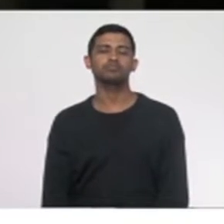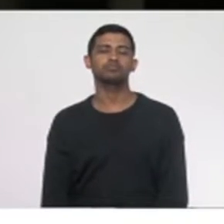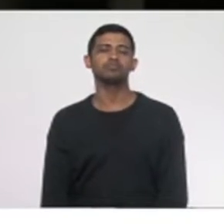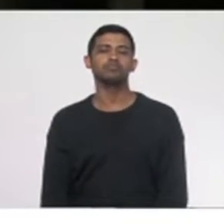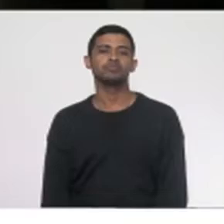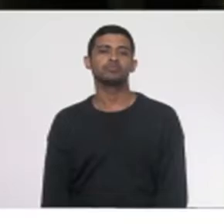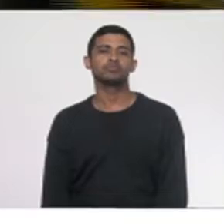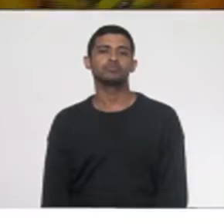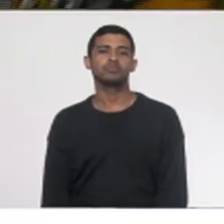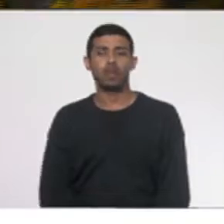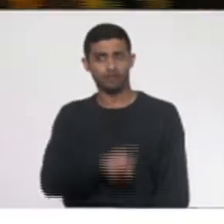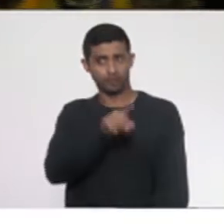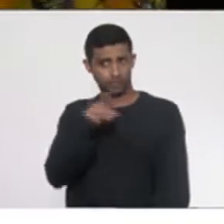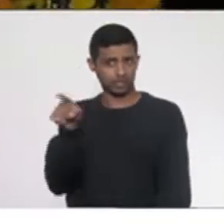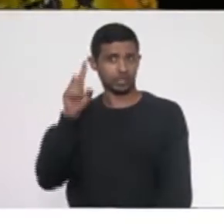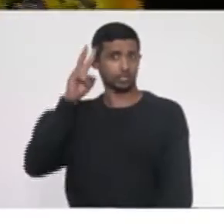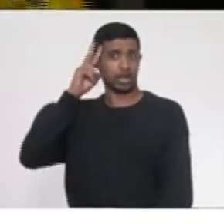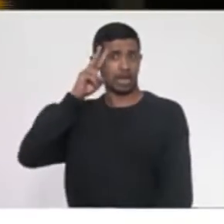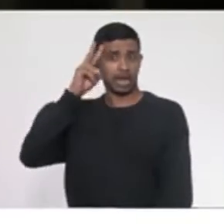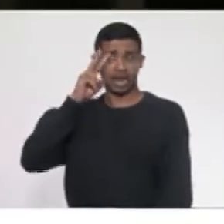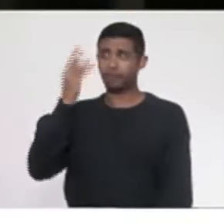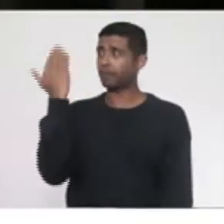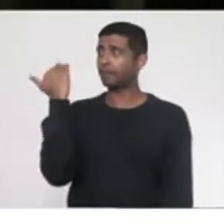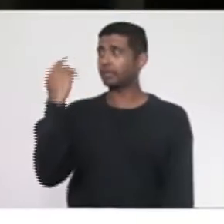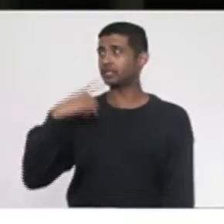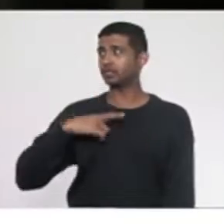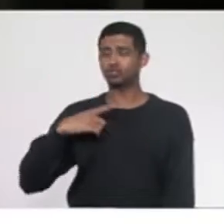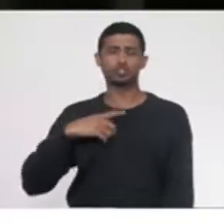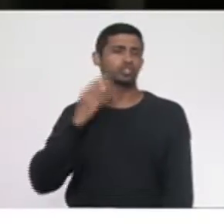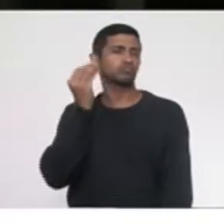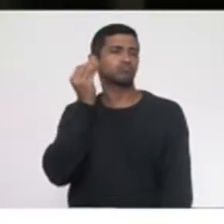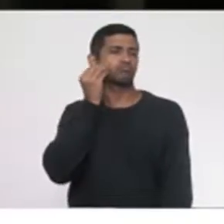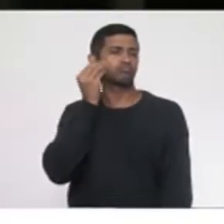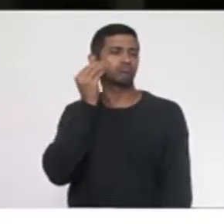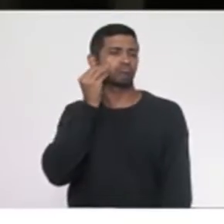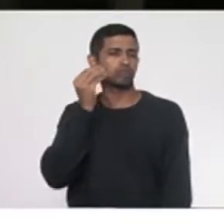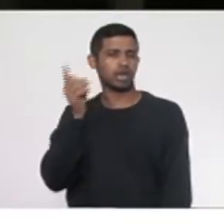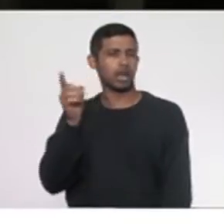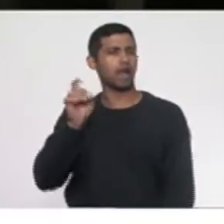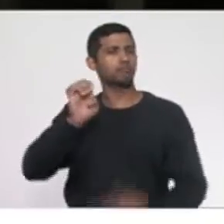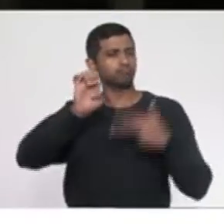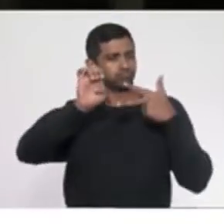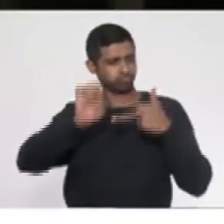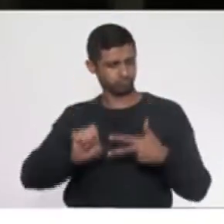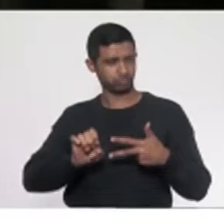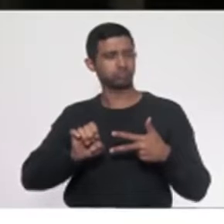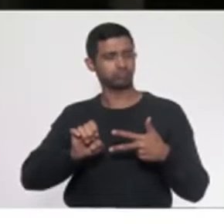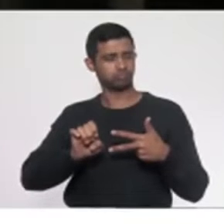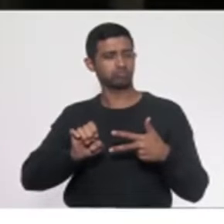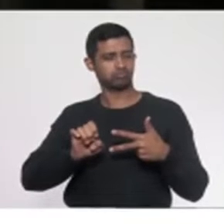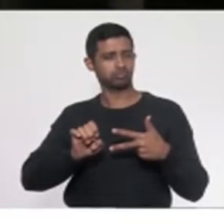seguramente se lembram da tentativa do Poder Executivo,